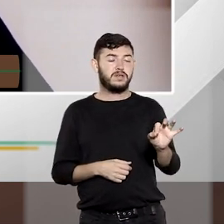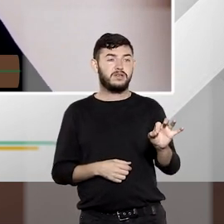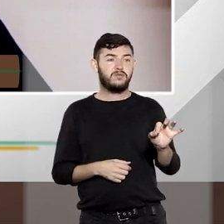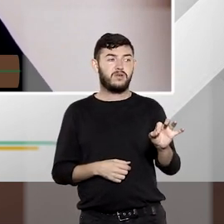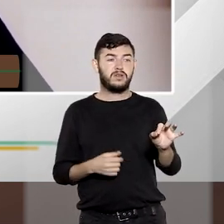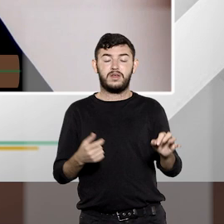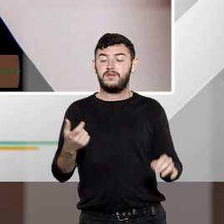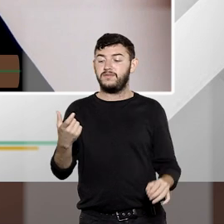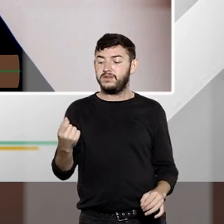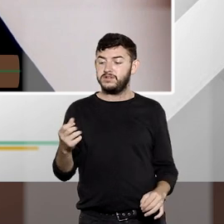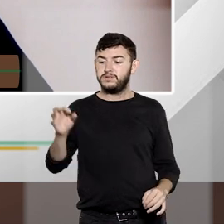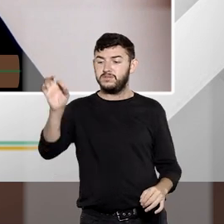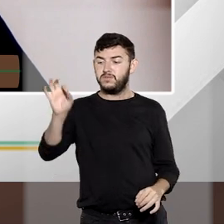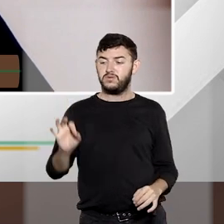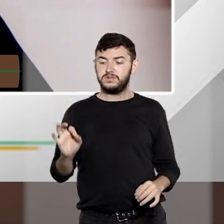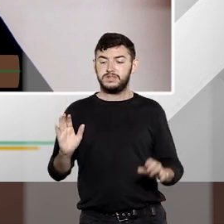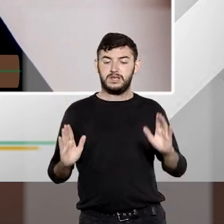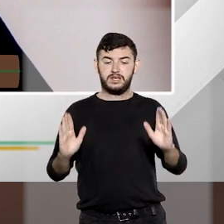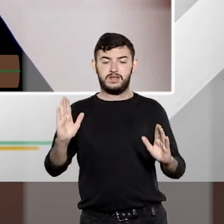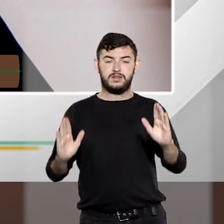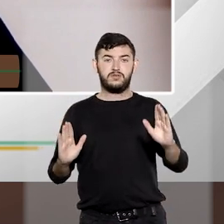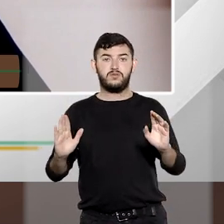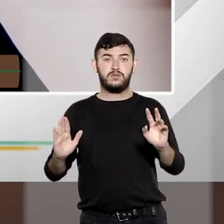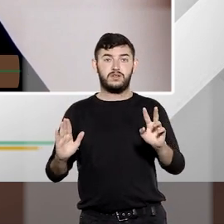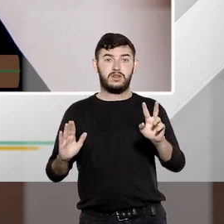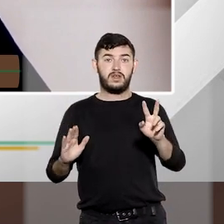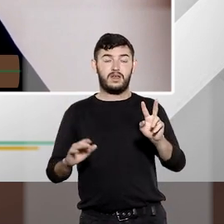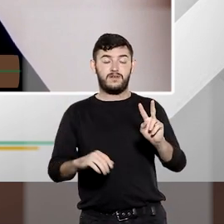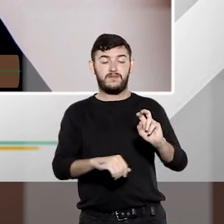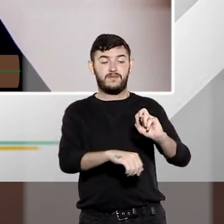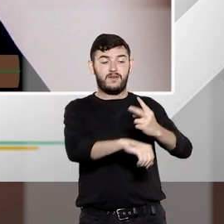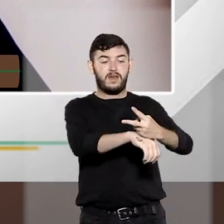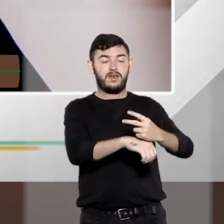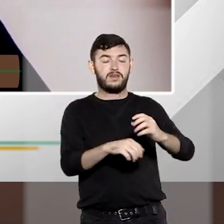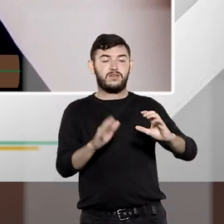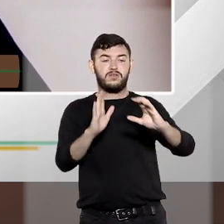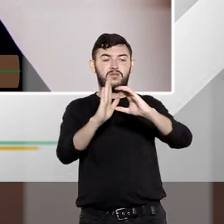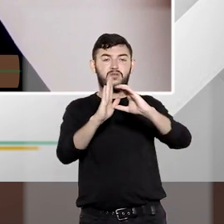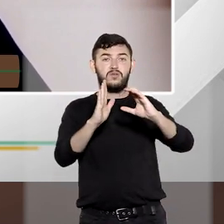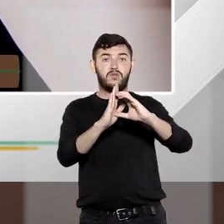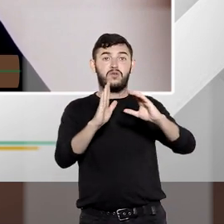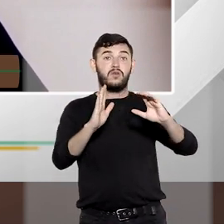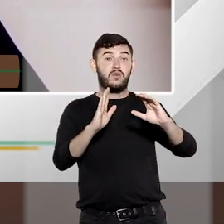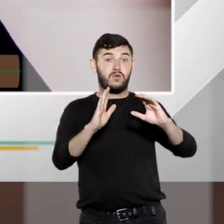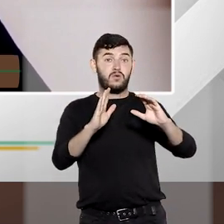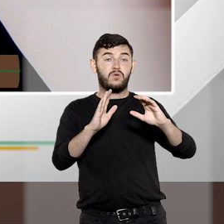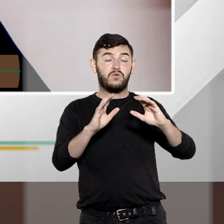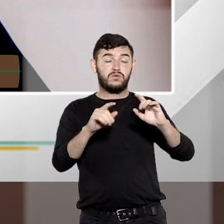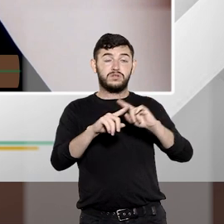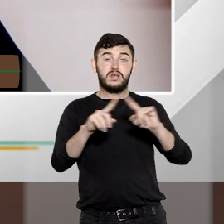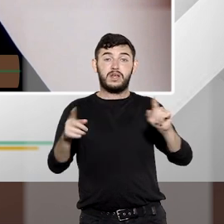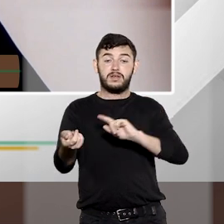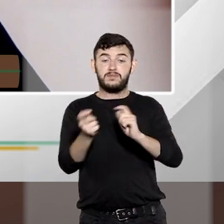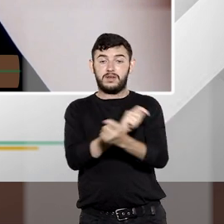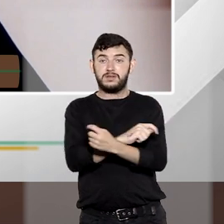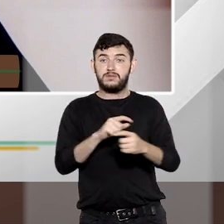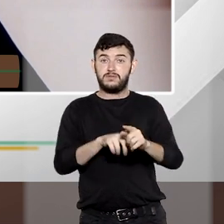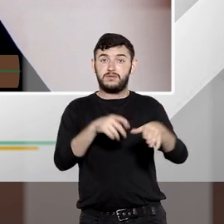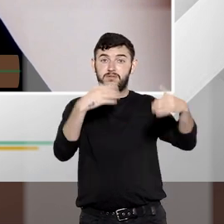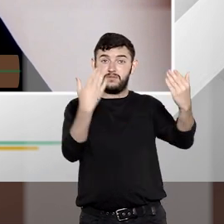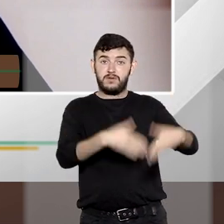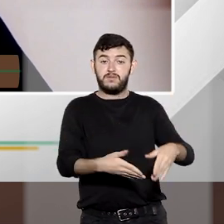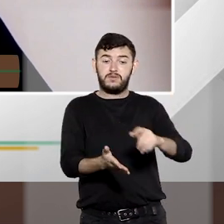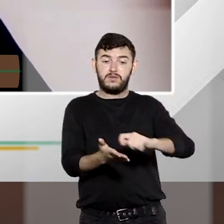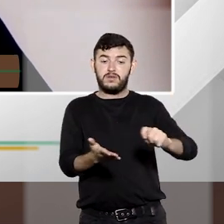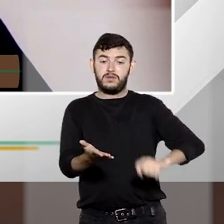nos concursos públicos. E também traz uma previsão de adaptação das provas escritas e práticas, inclusive durante o curso de